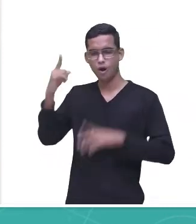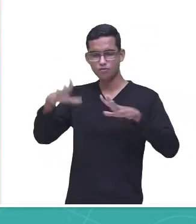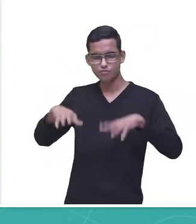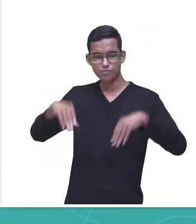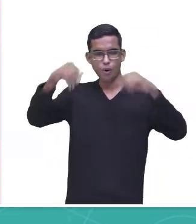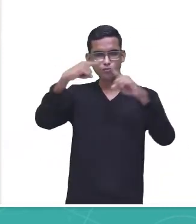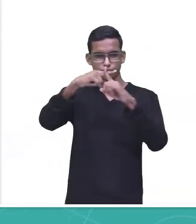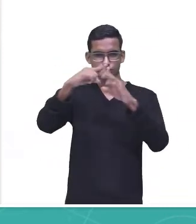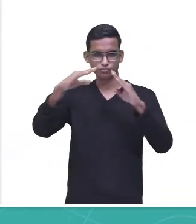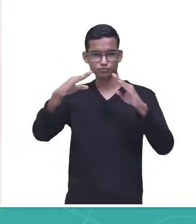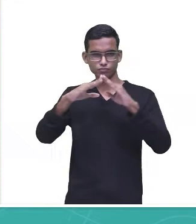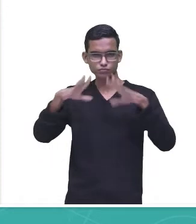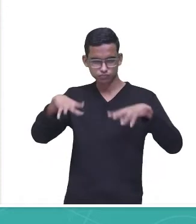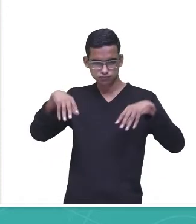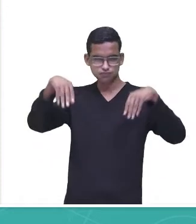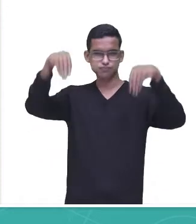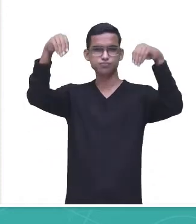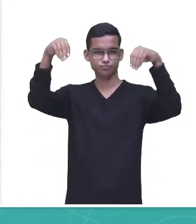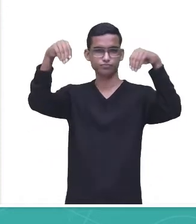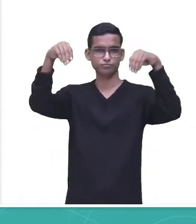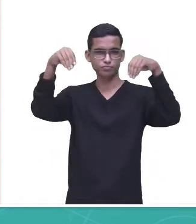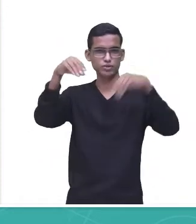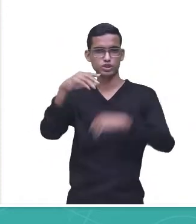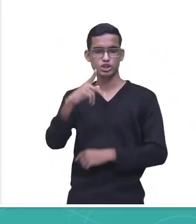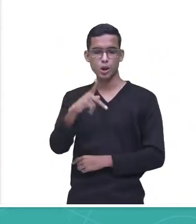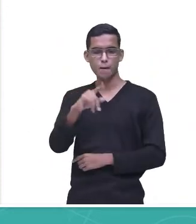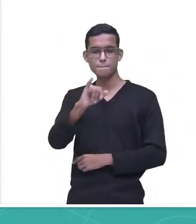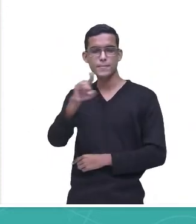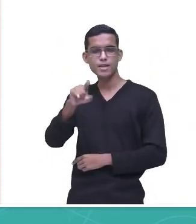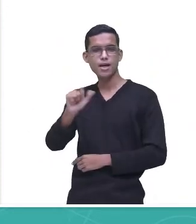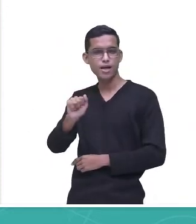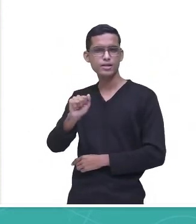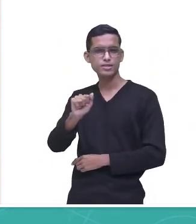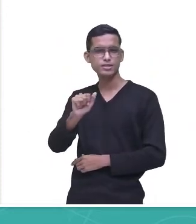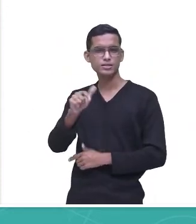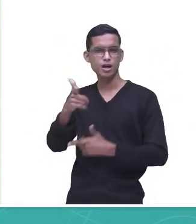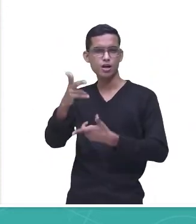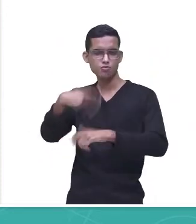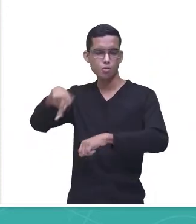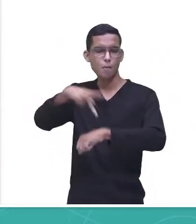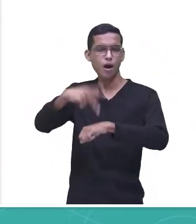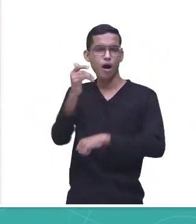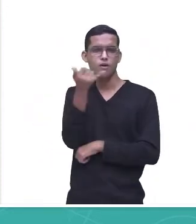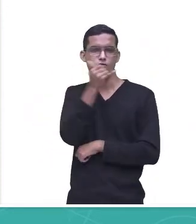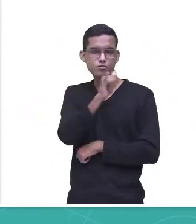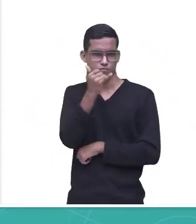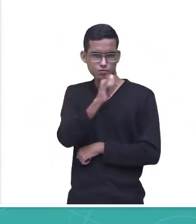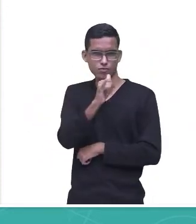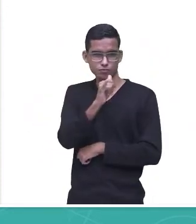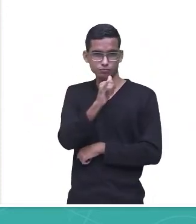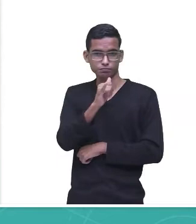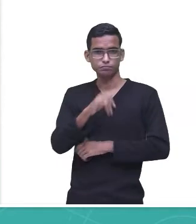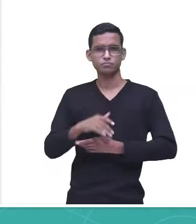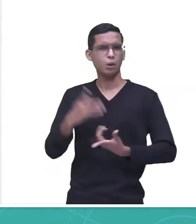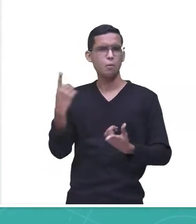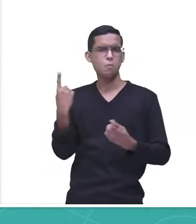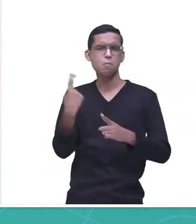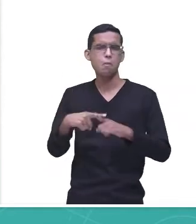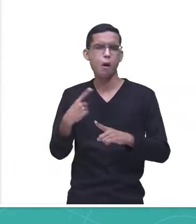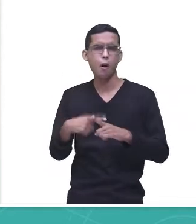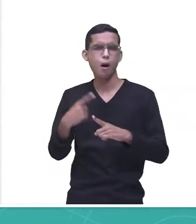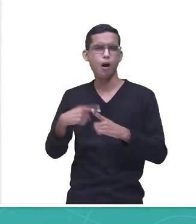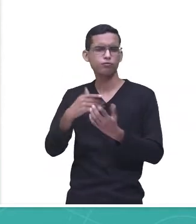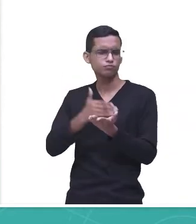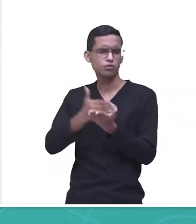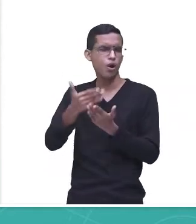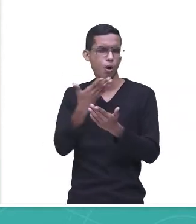a Catedral de Pisa, que está localizada na Itália. Mas por que, professora, começar a aula em frente a essa catedral?